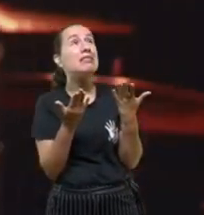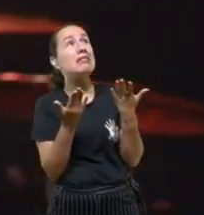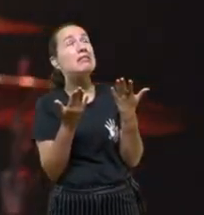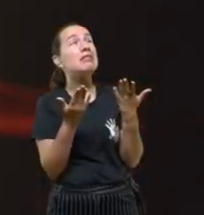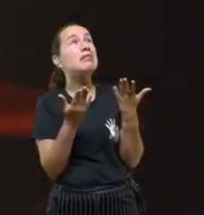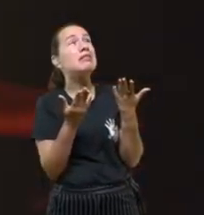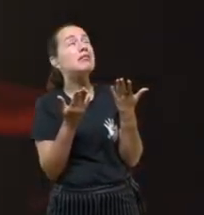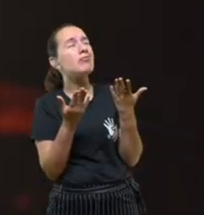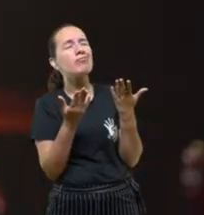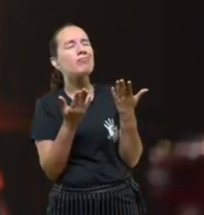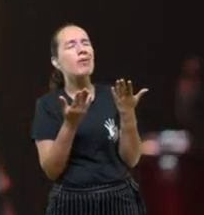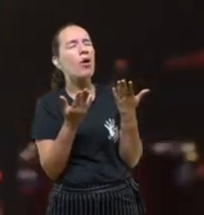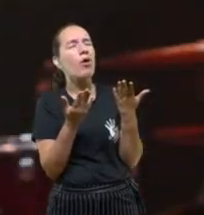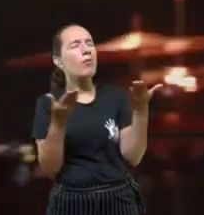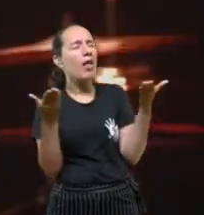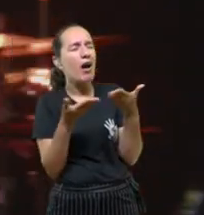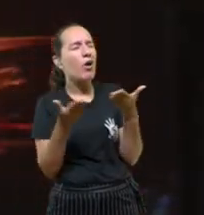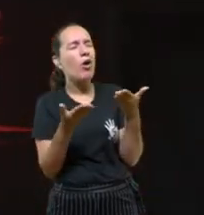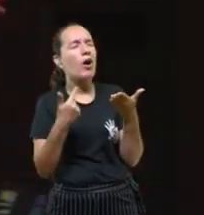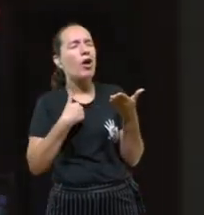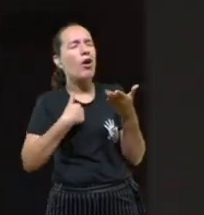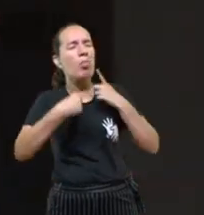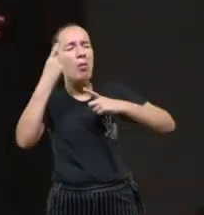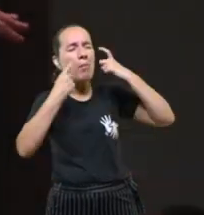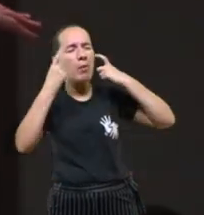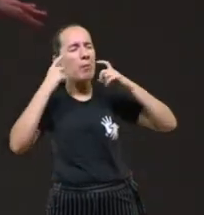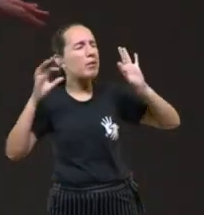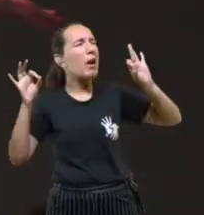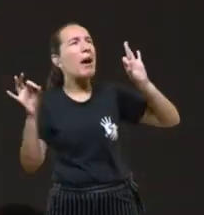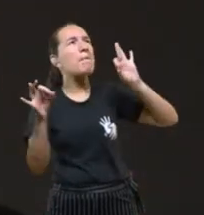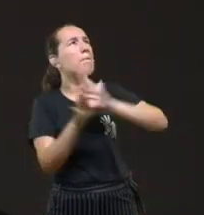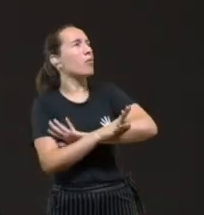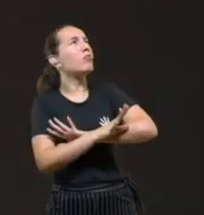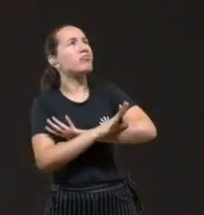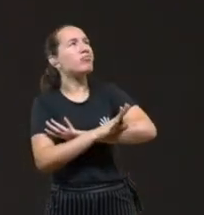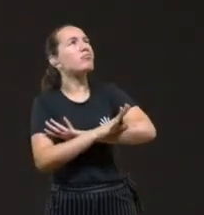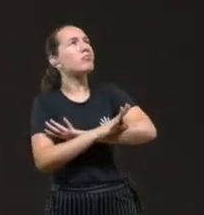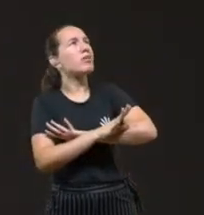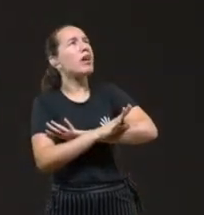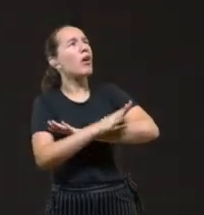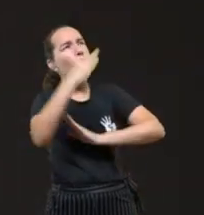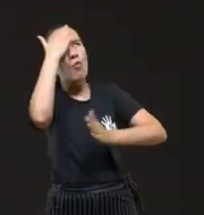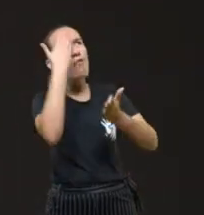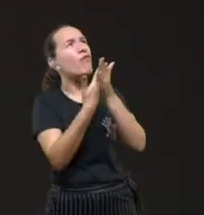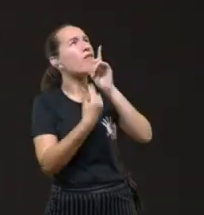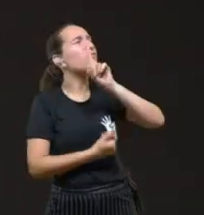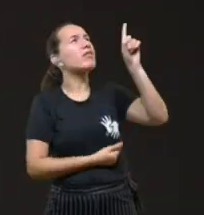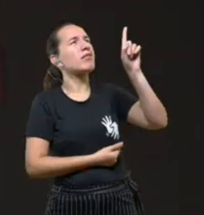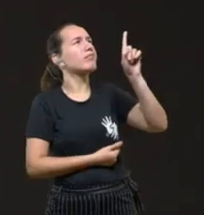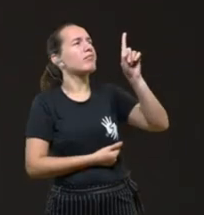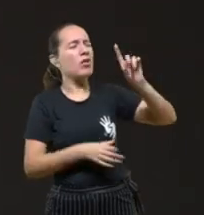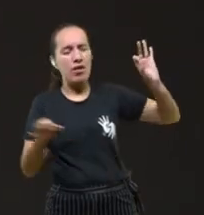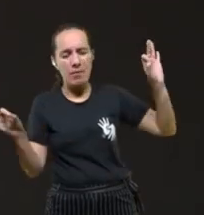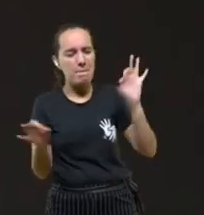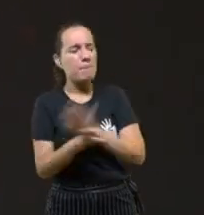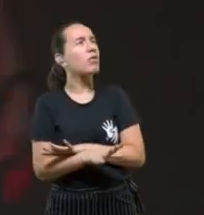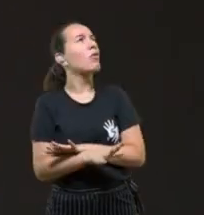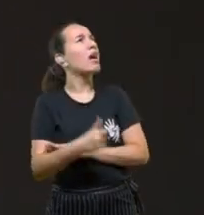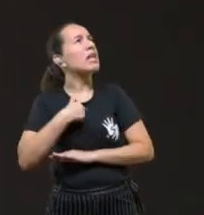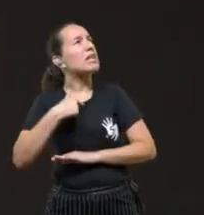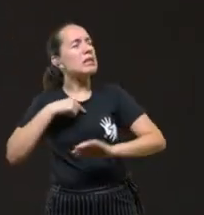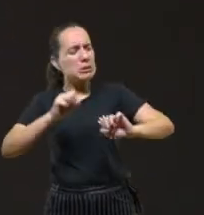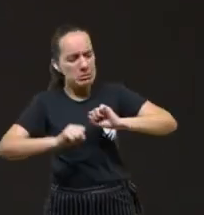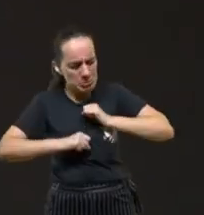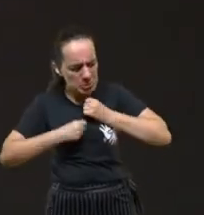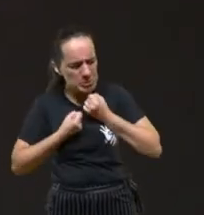eu coloco isso no altar agora, esquece. Sabe, eu chego. Eu tenho feito tudo